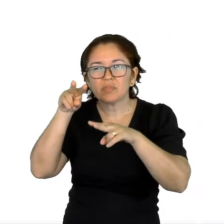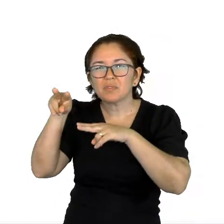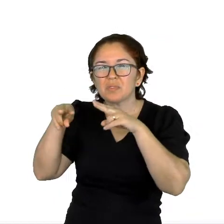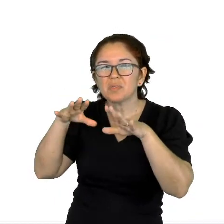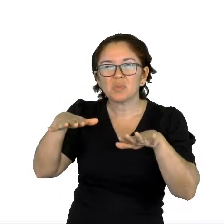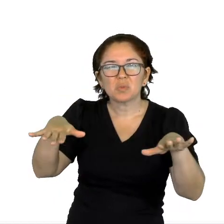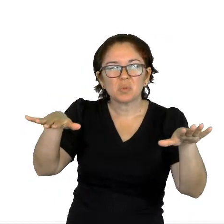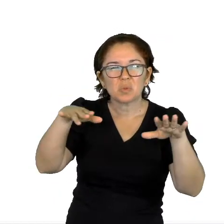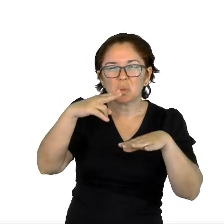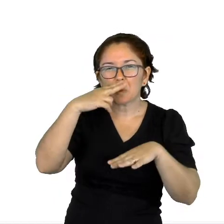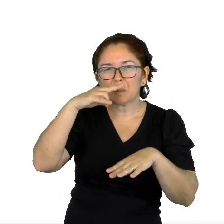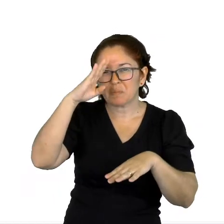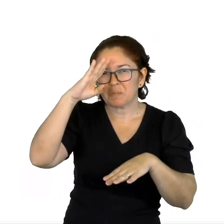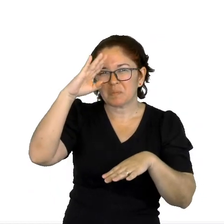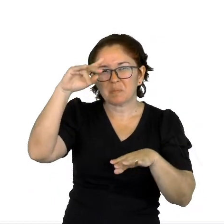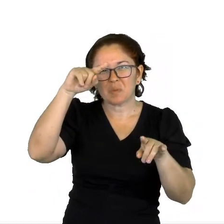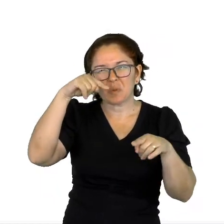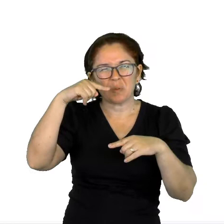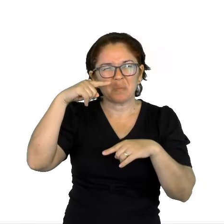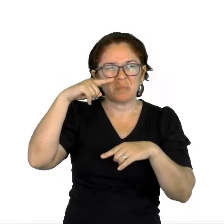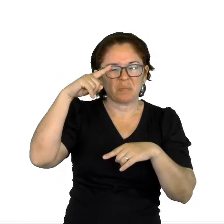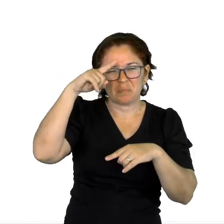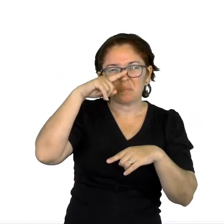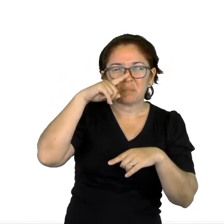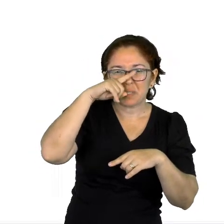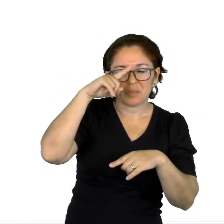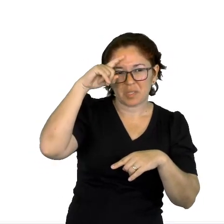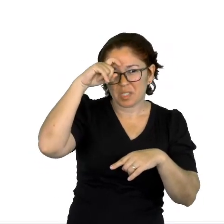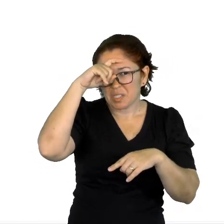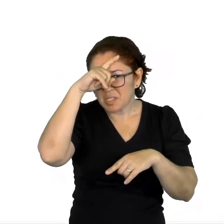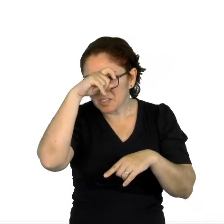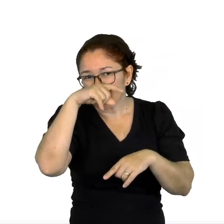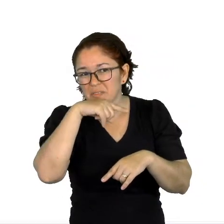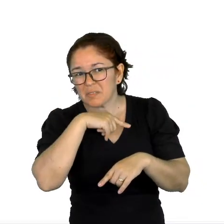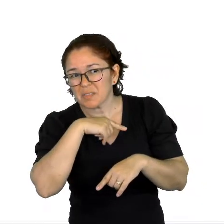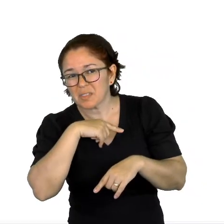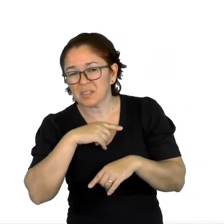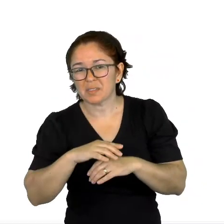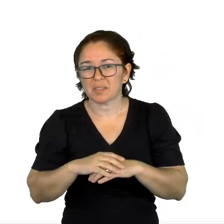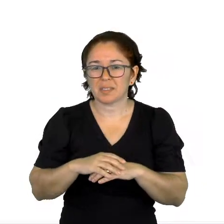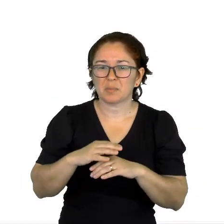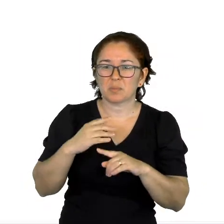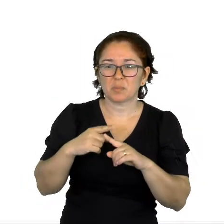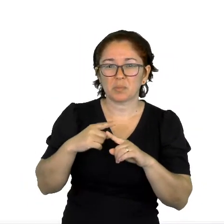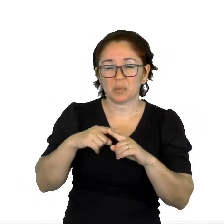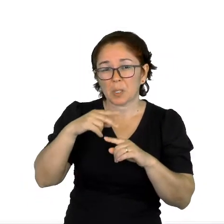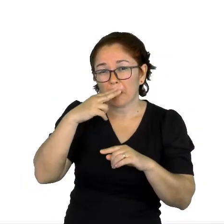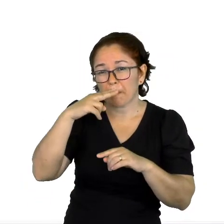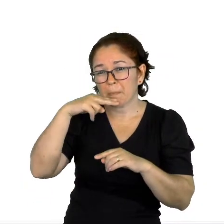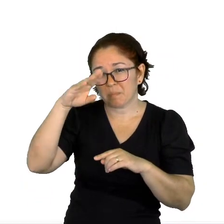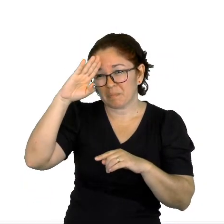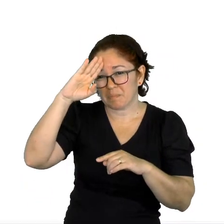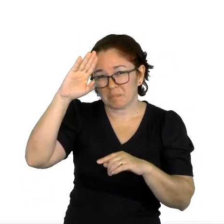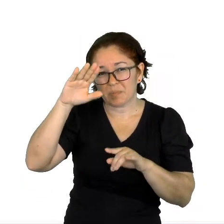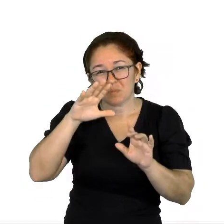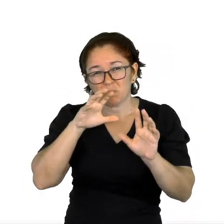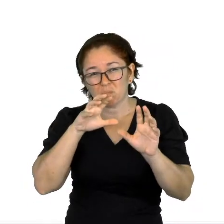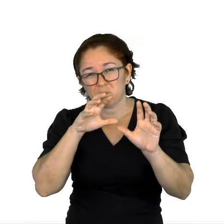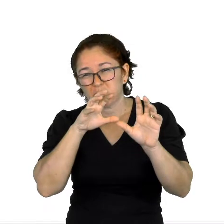nazista castrador, responsável pela lavagem cerebral realizada tanto pela